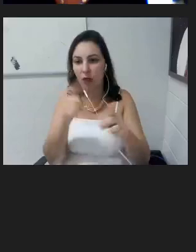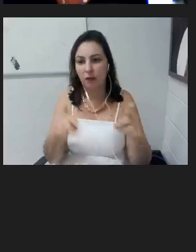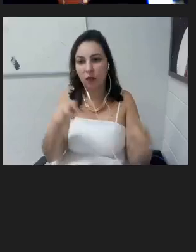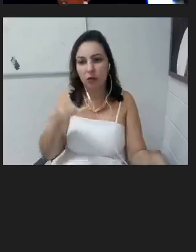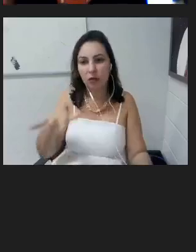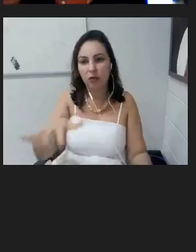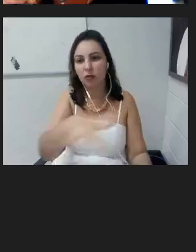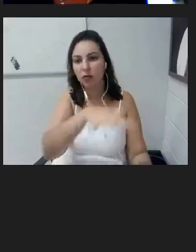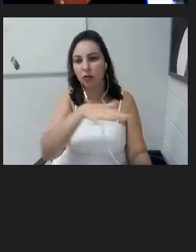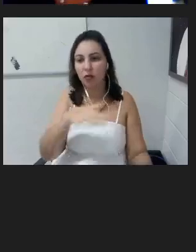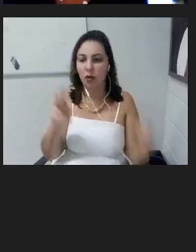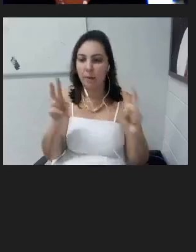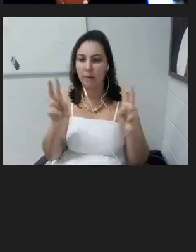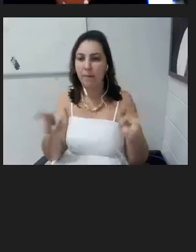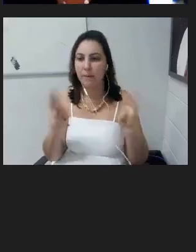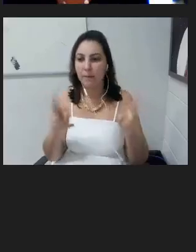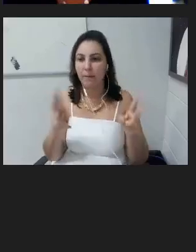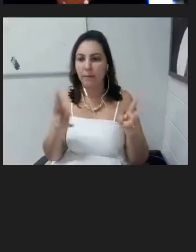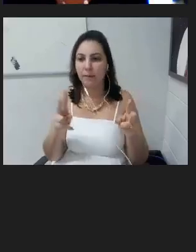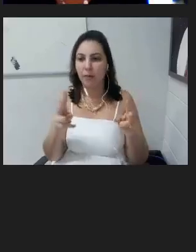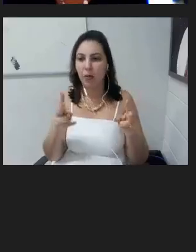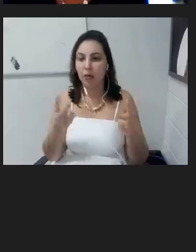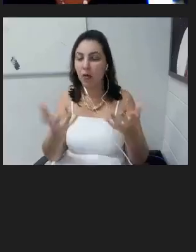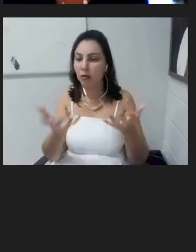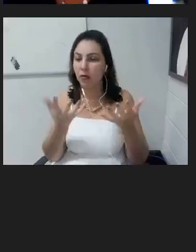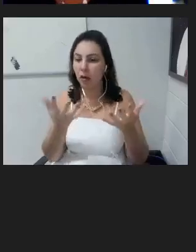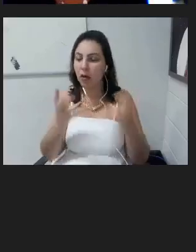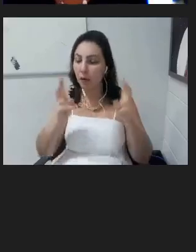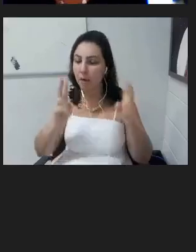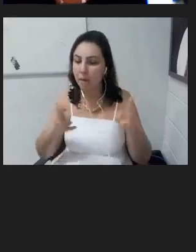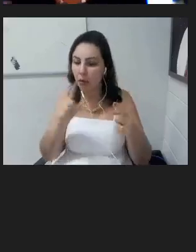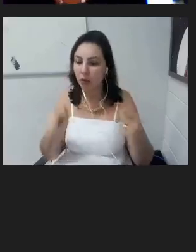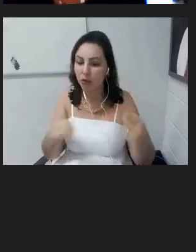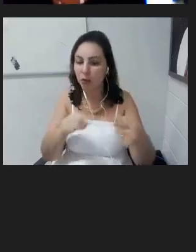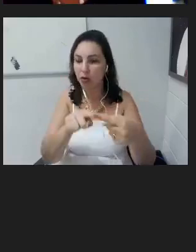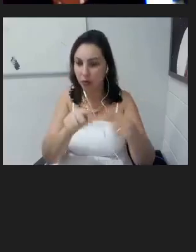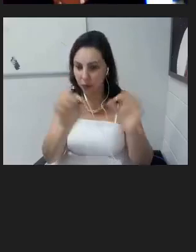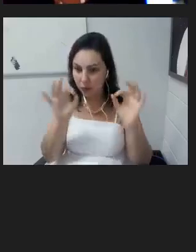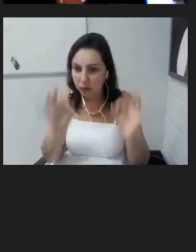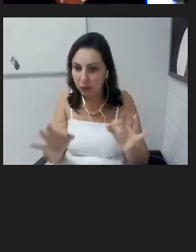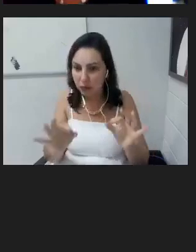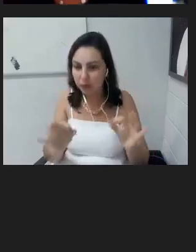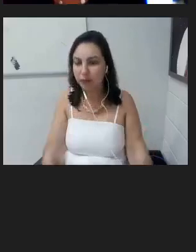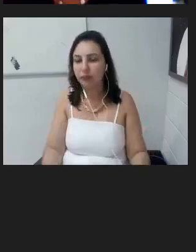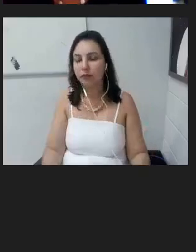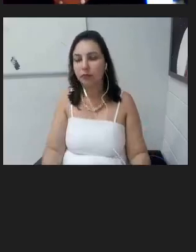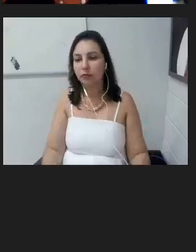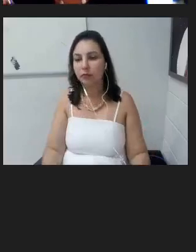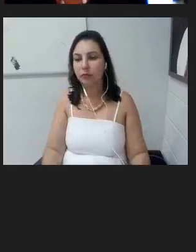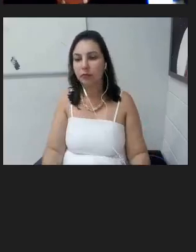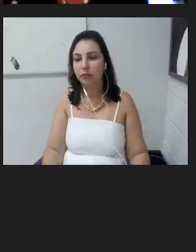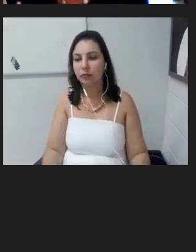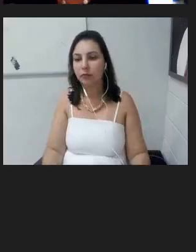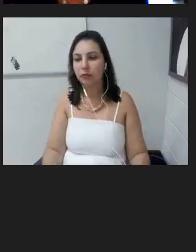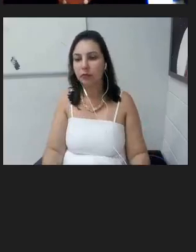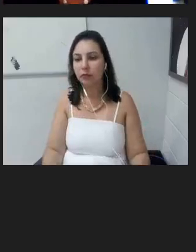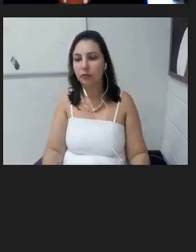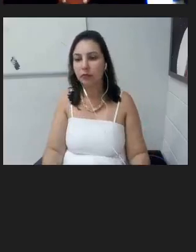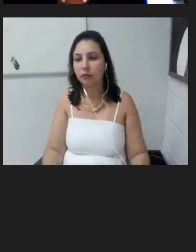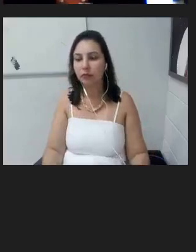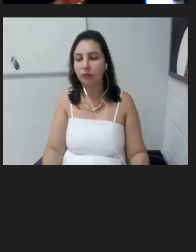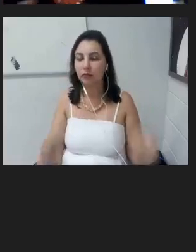trabalho, com a mesma intencionalidade. E, por um outro lado, aquela questão que eu falei, é